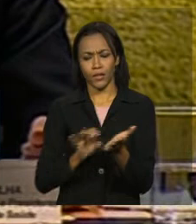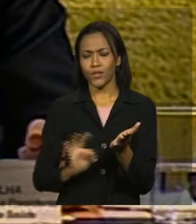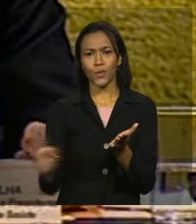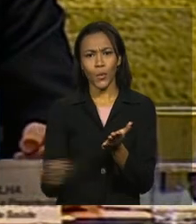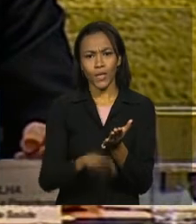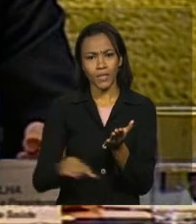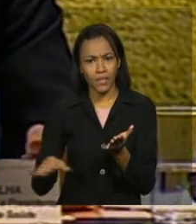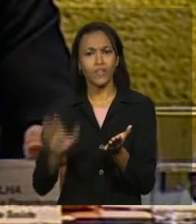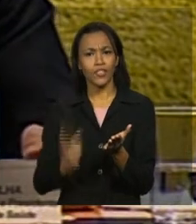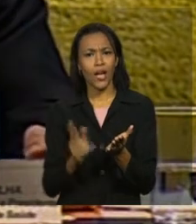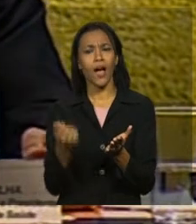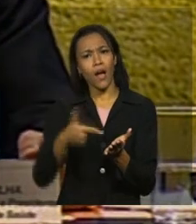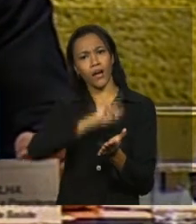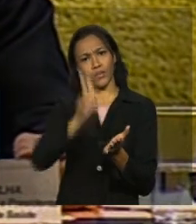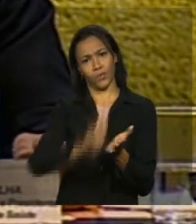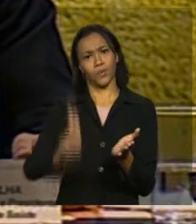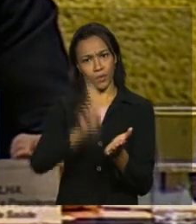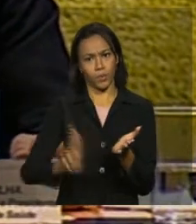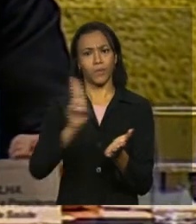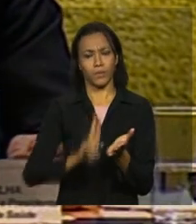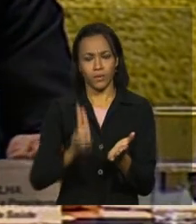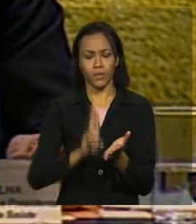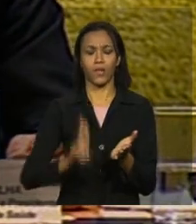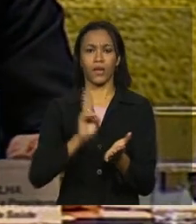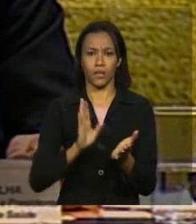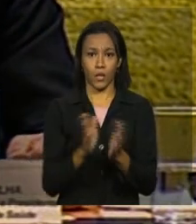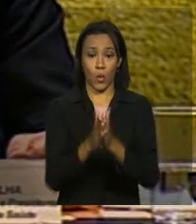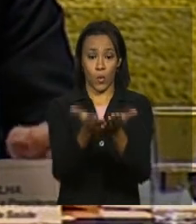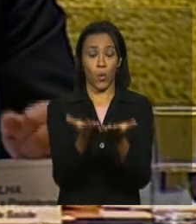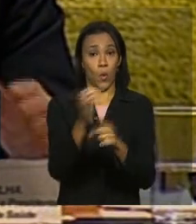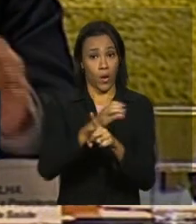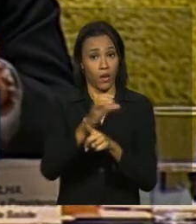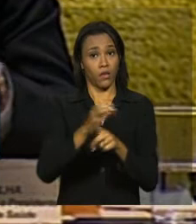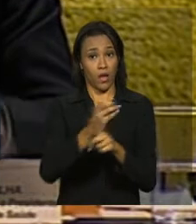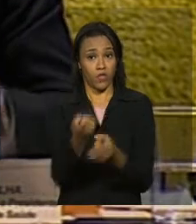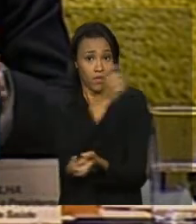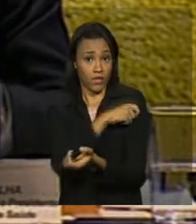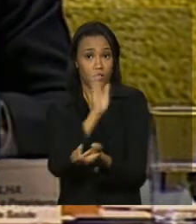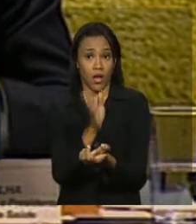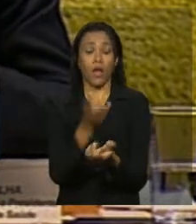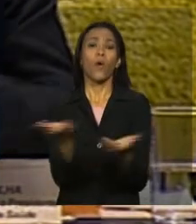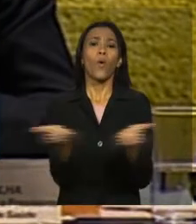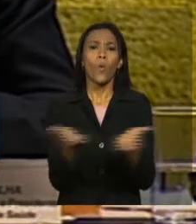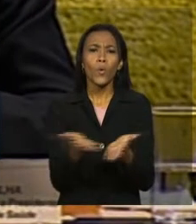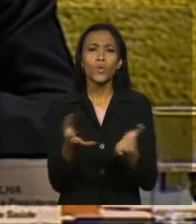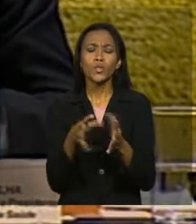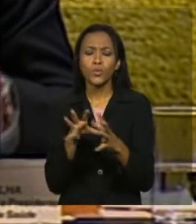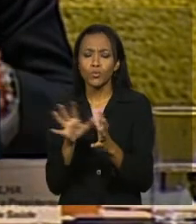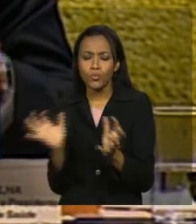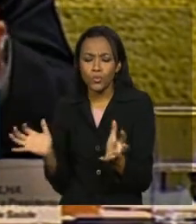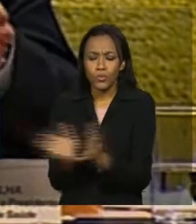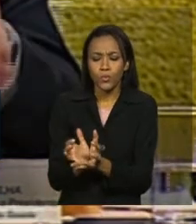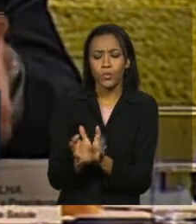ela já era utilizada para algumas situações muito específicas de imunossupressão no calendário vacinal hoje ela passa a ser utilizada para o conjunto